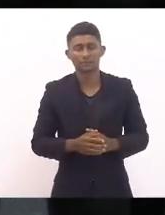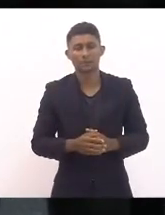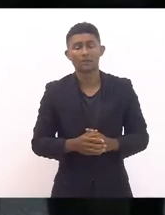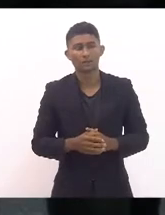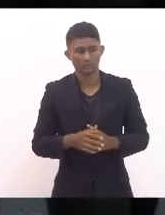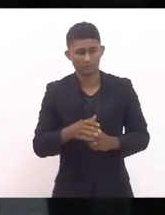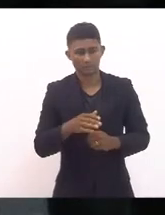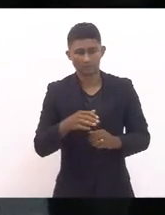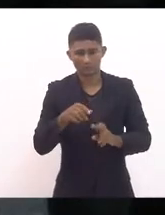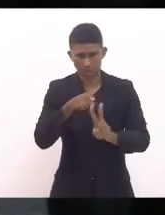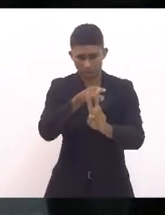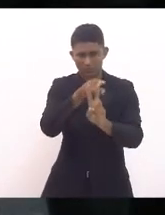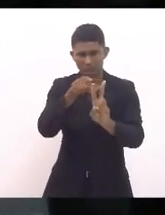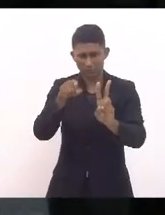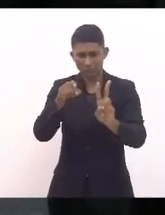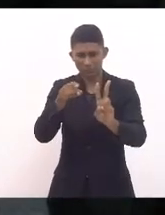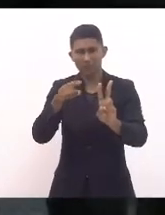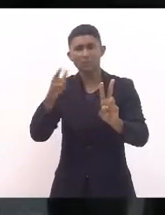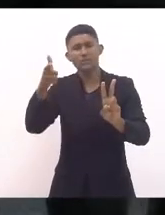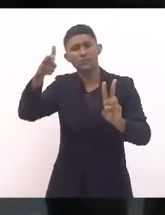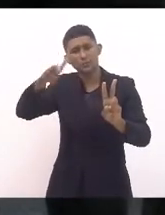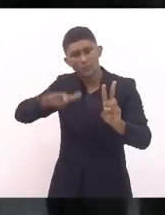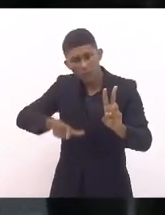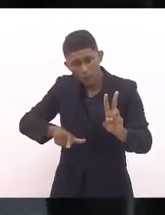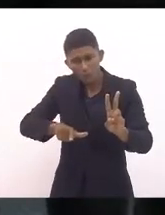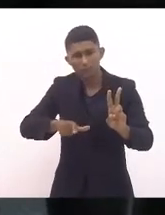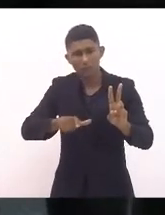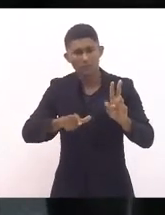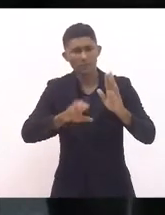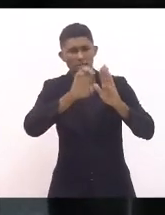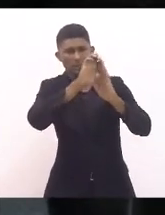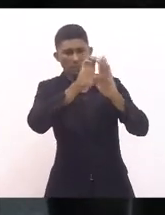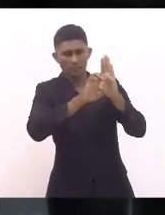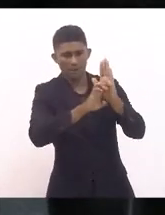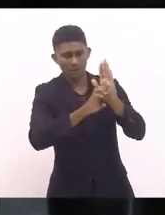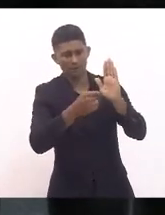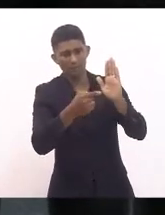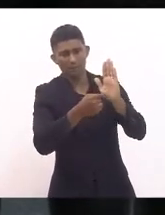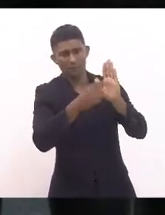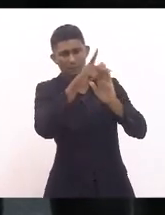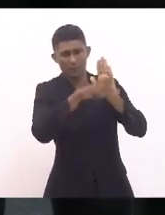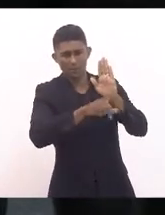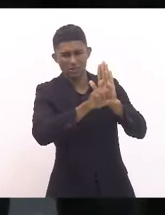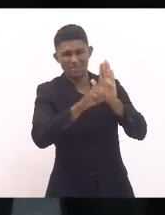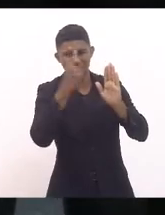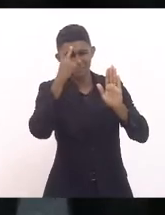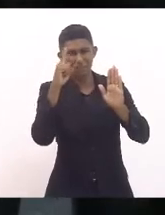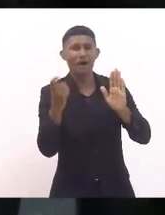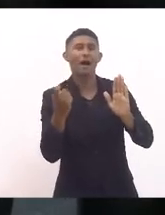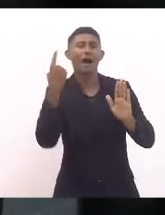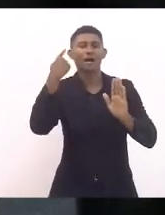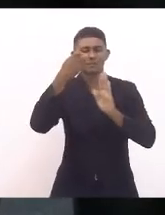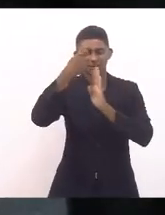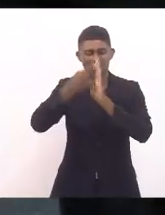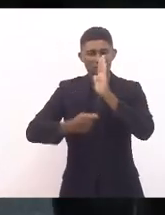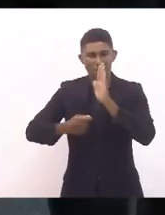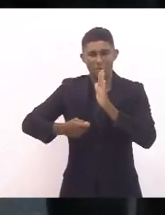estão apresentando novamente emenda ao projeto original ou